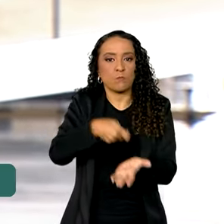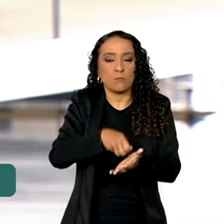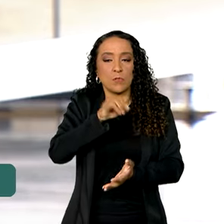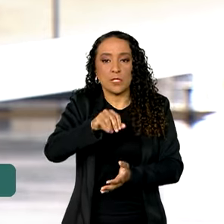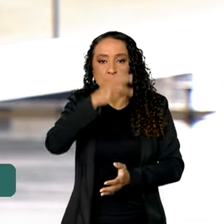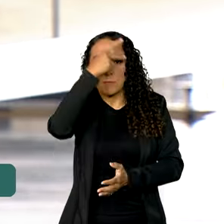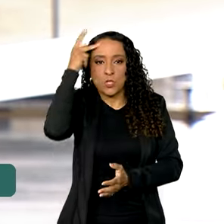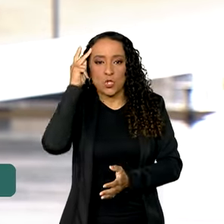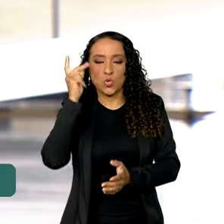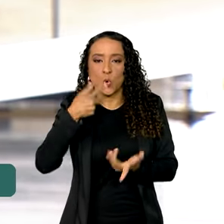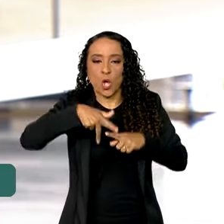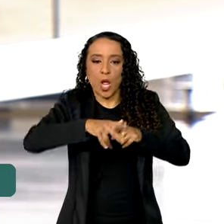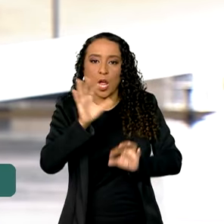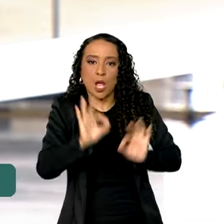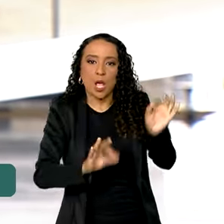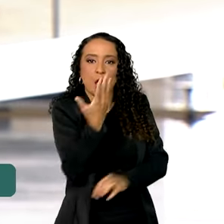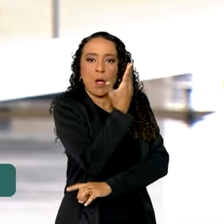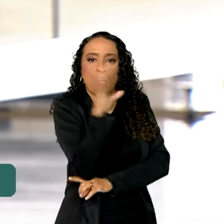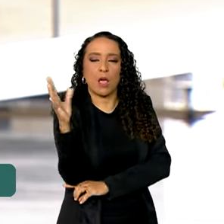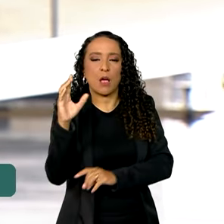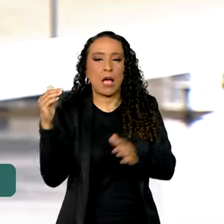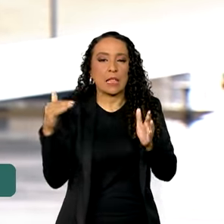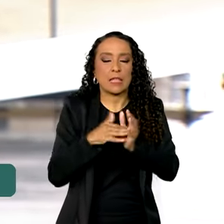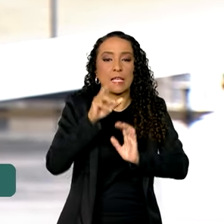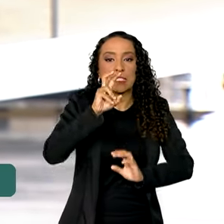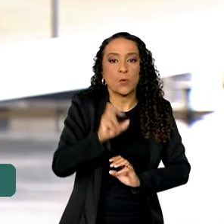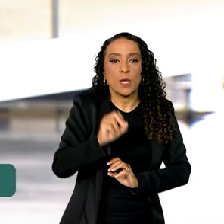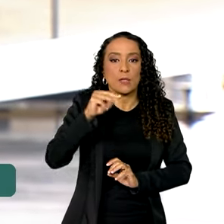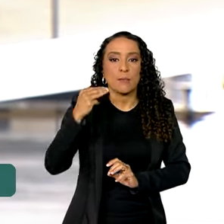não reparar danos ambientais, chegando a